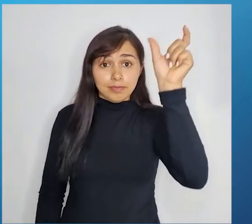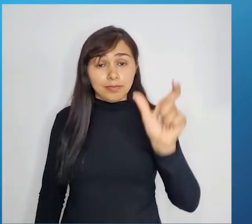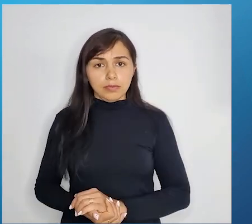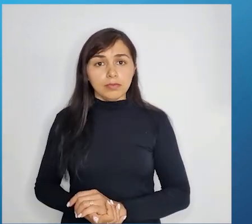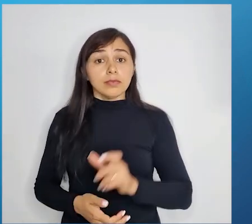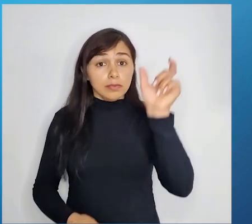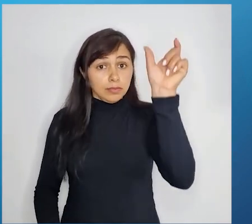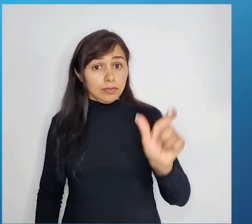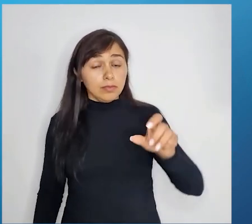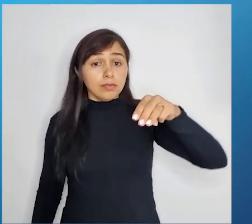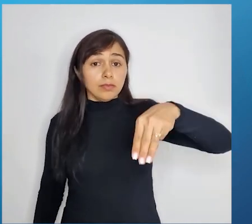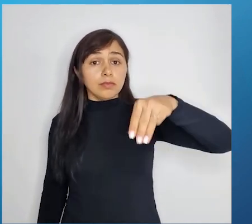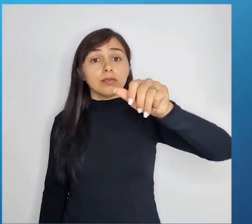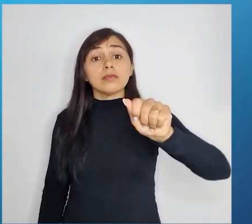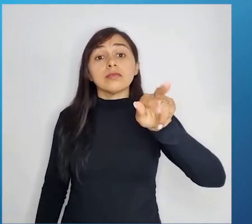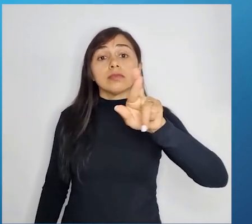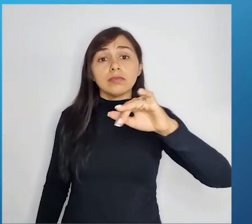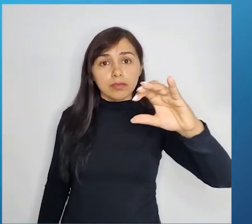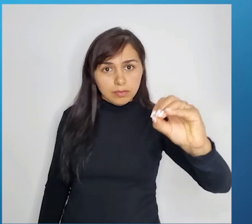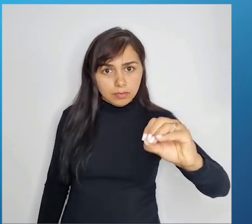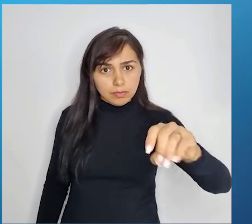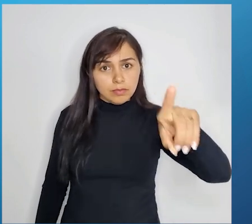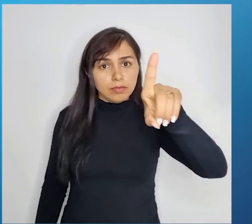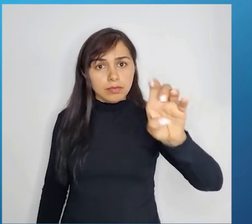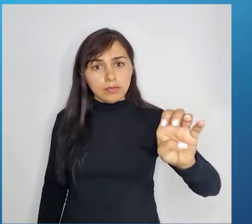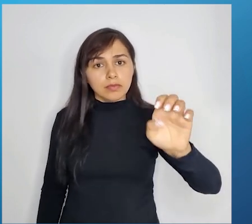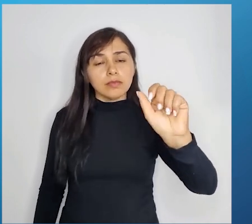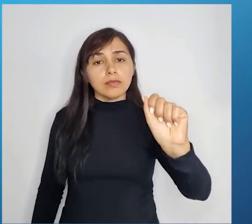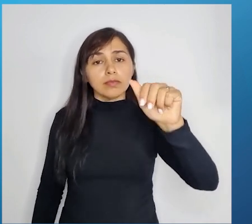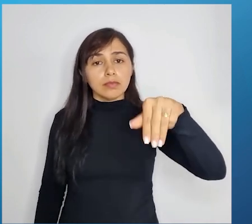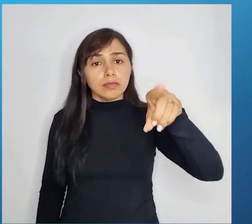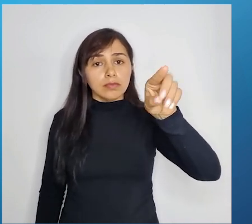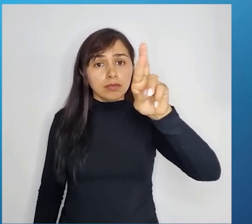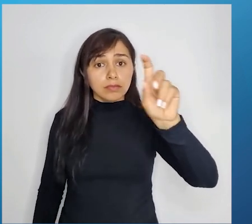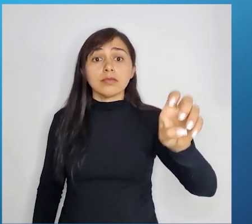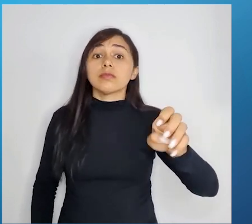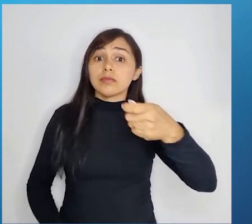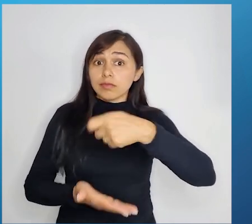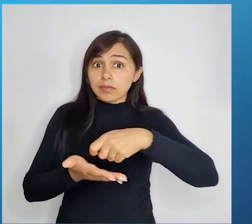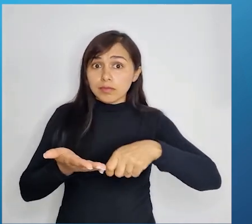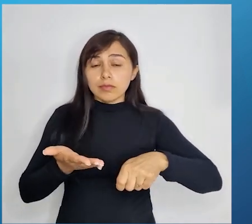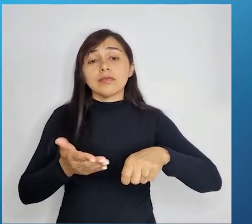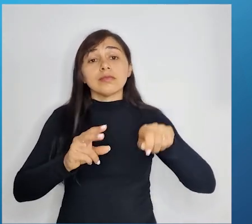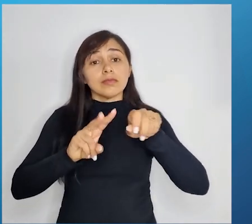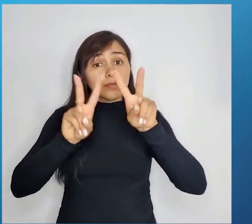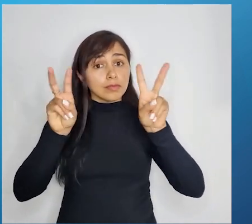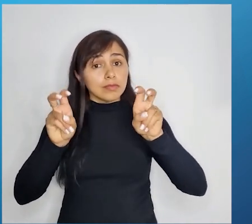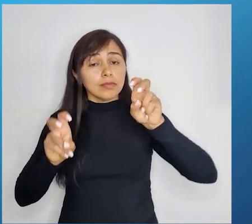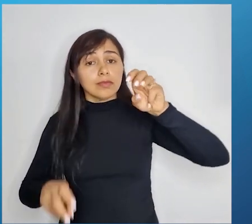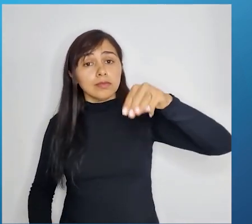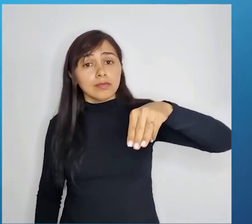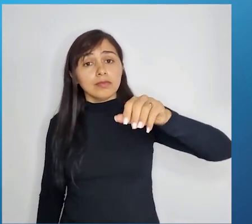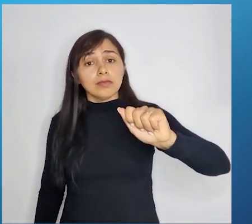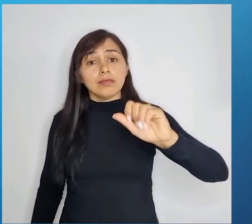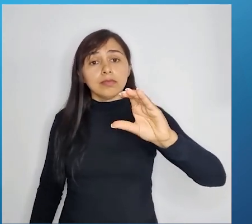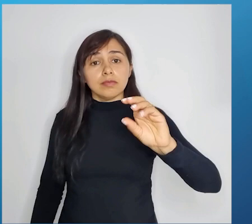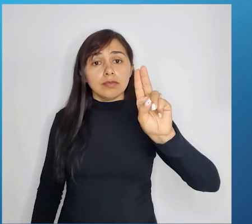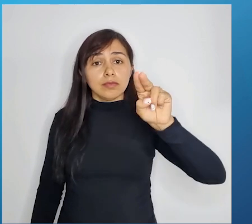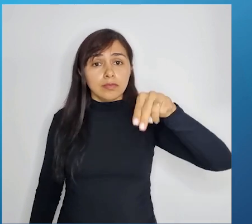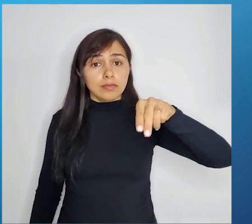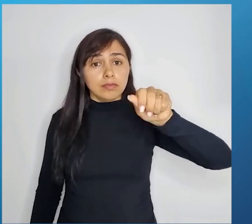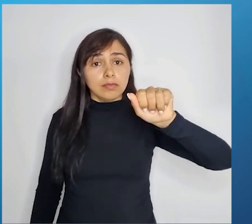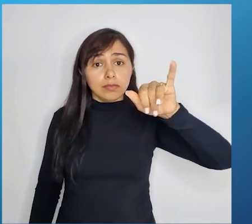expoentes do modernismo brasileiro incluem Mário de Andrade, o autor de Macunaíma, uma obra que explora o